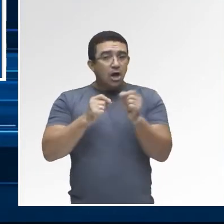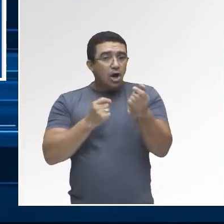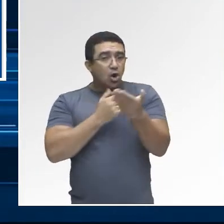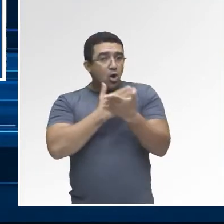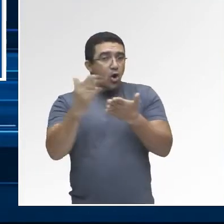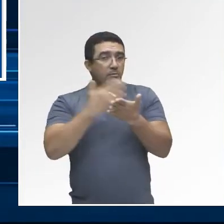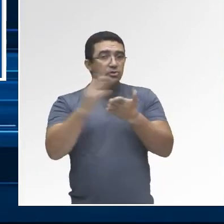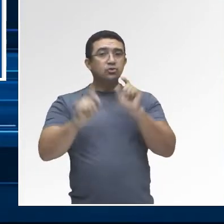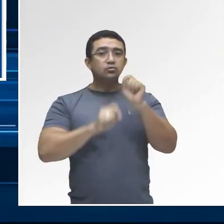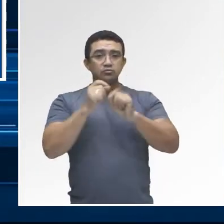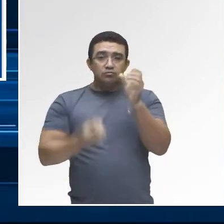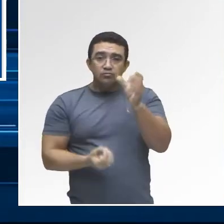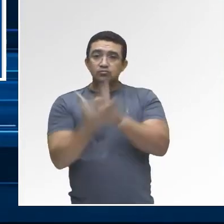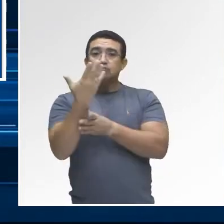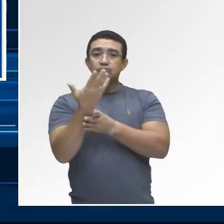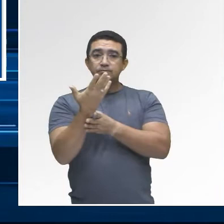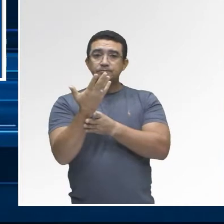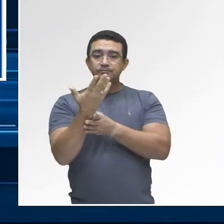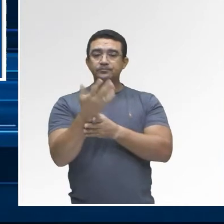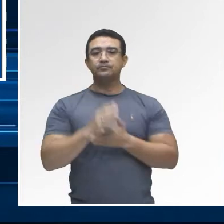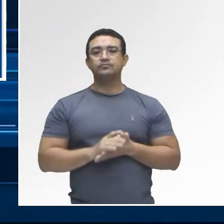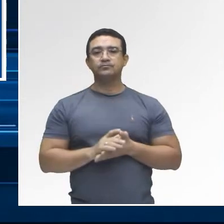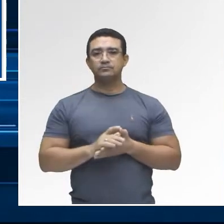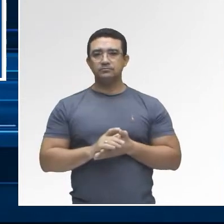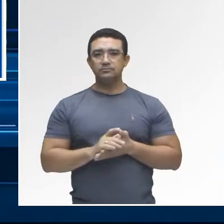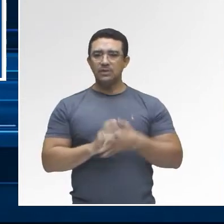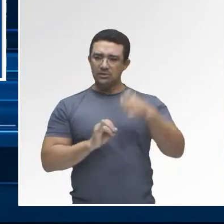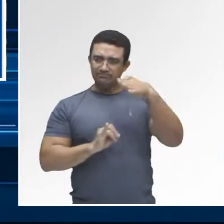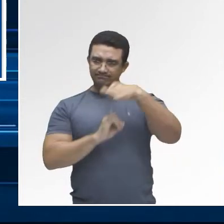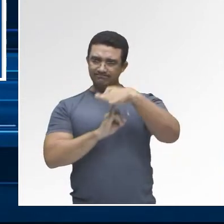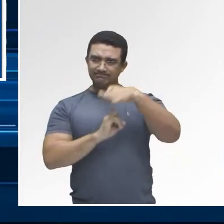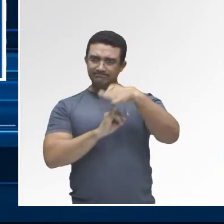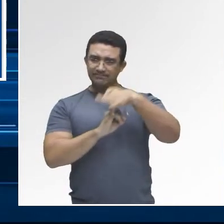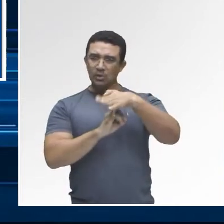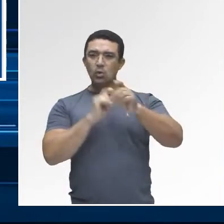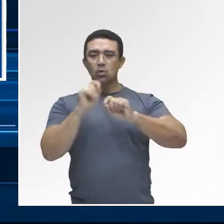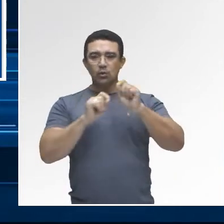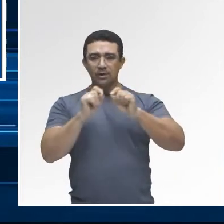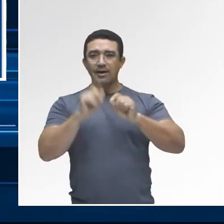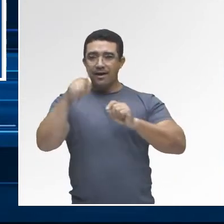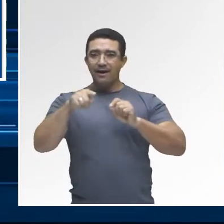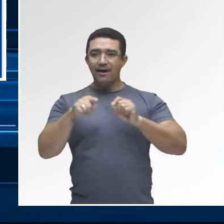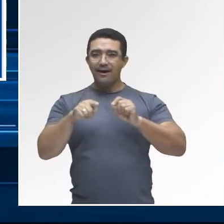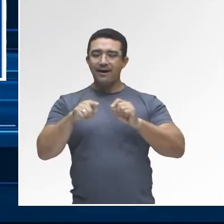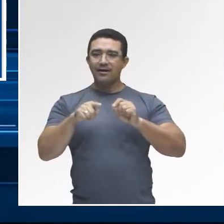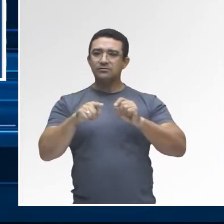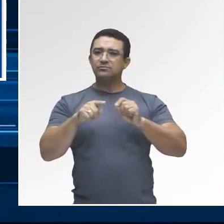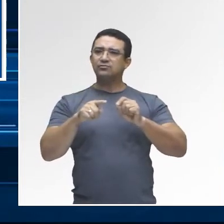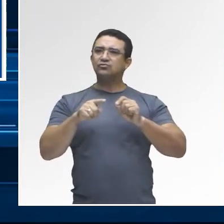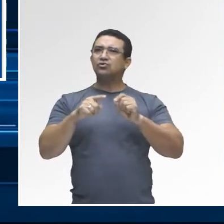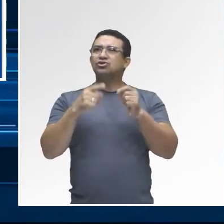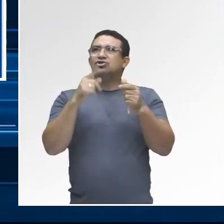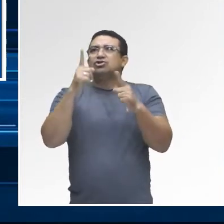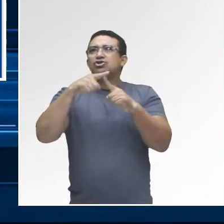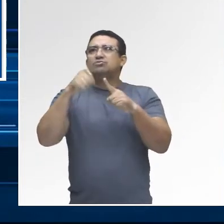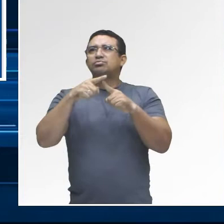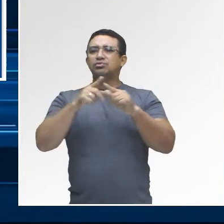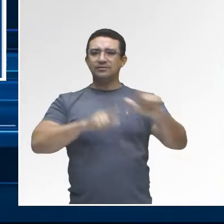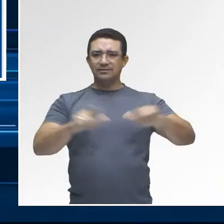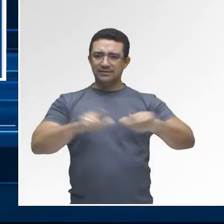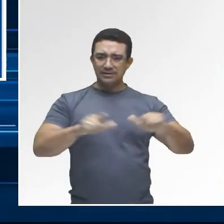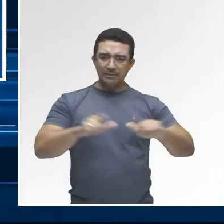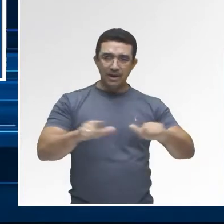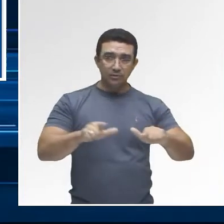da plebe. Os tribunos da plebe eram cargos políticos que, claro, como o nome já está